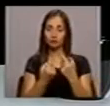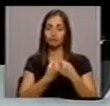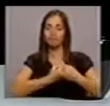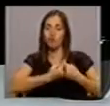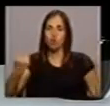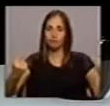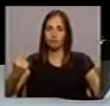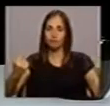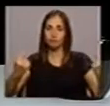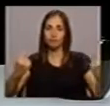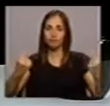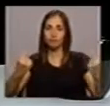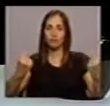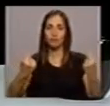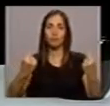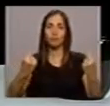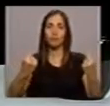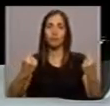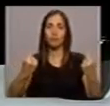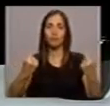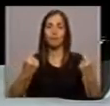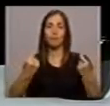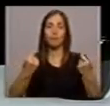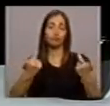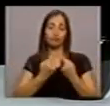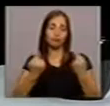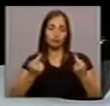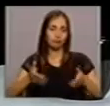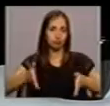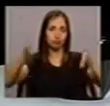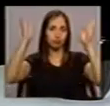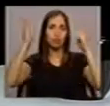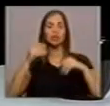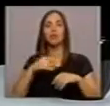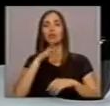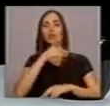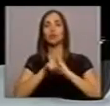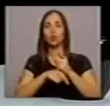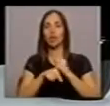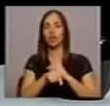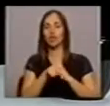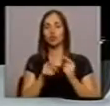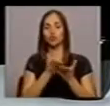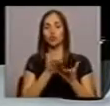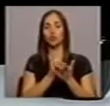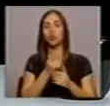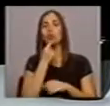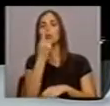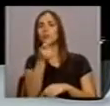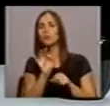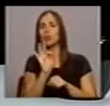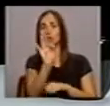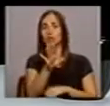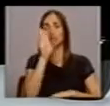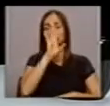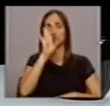e, portanto, fogem da sua maternidade. E por isso o que nos diz este estudo e levanta claramente essa questão, sendo o